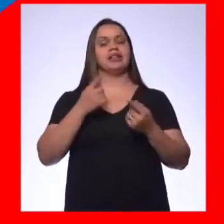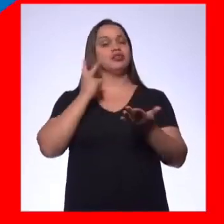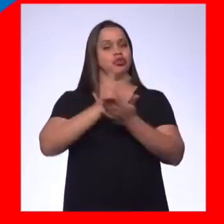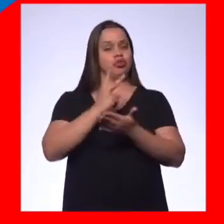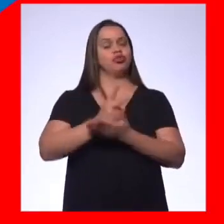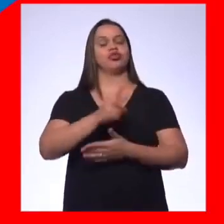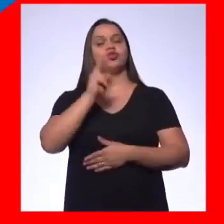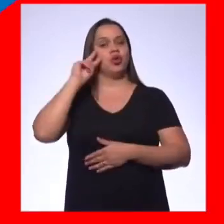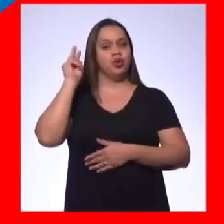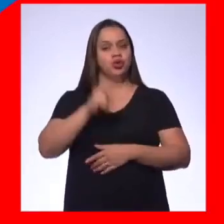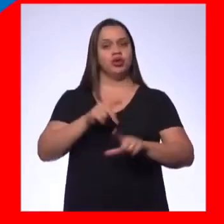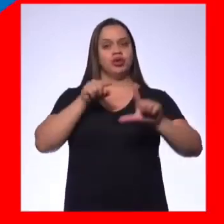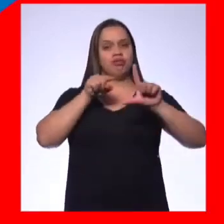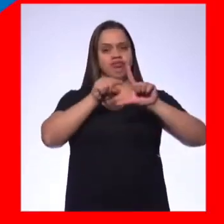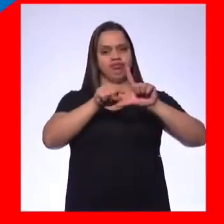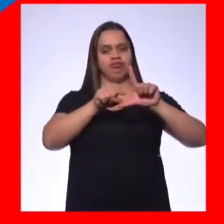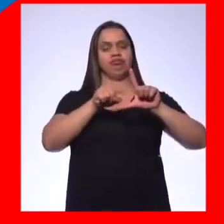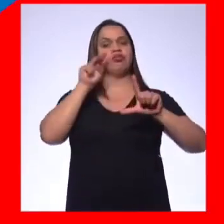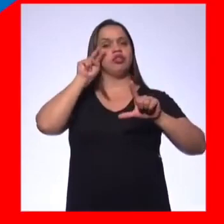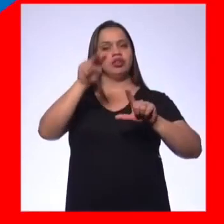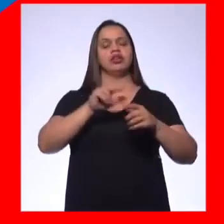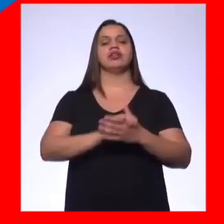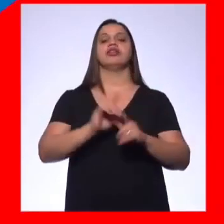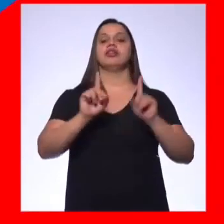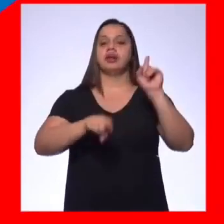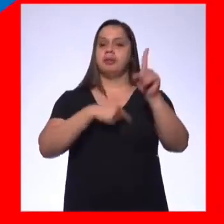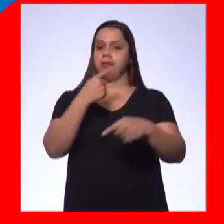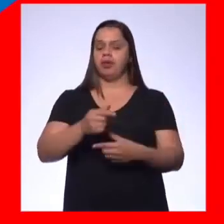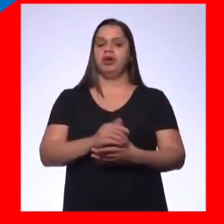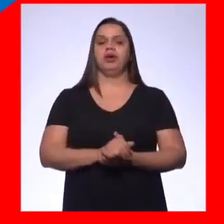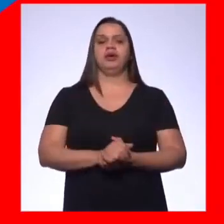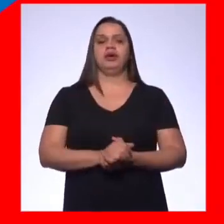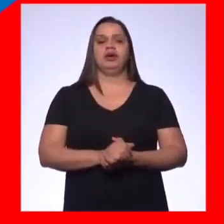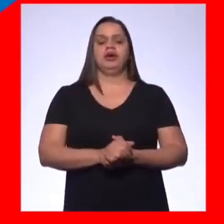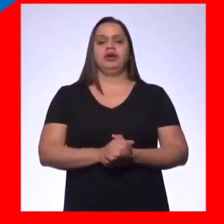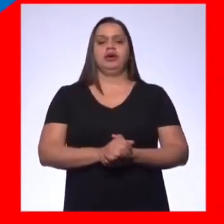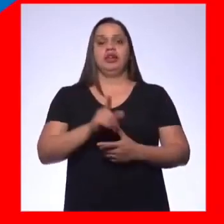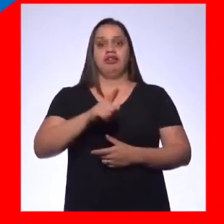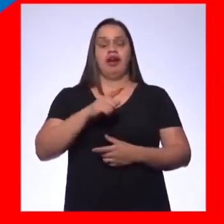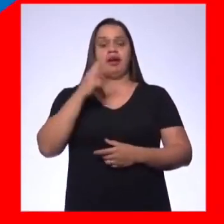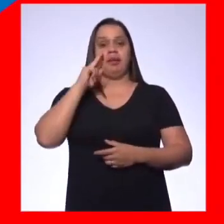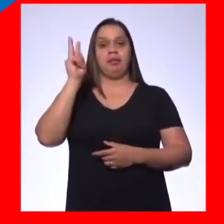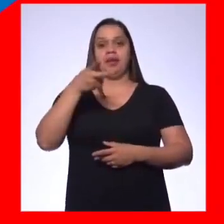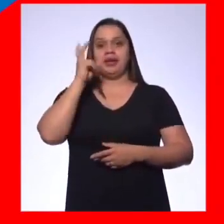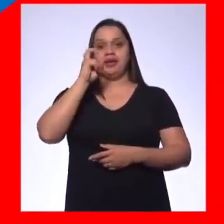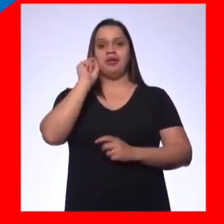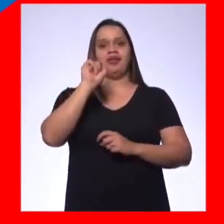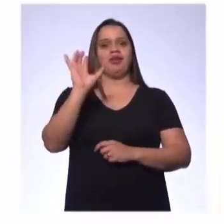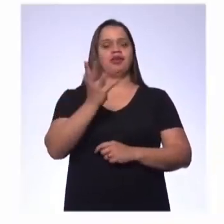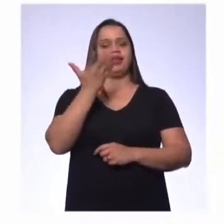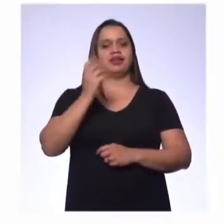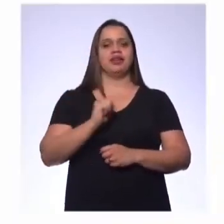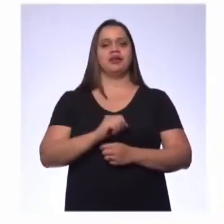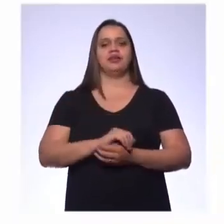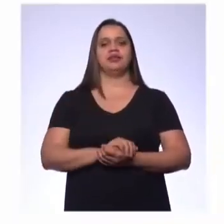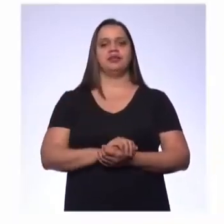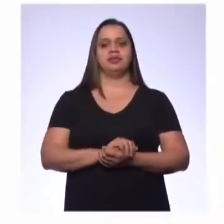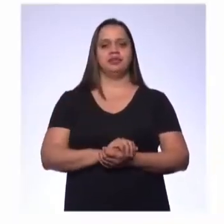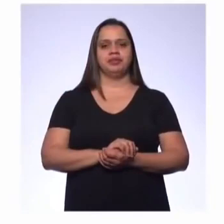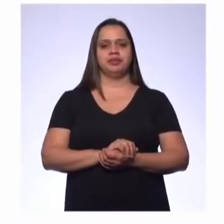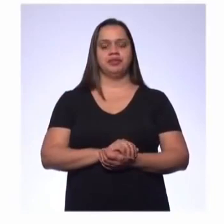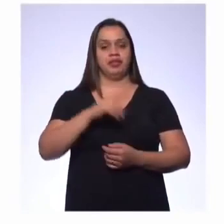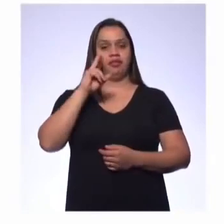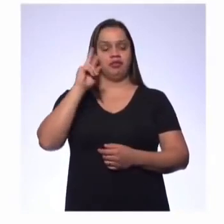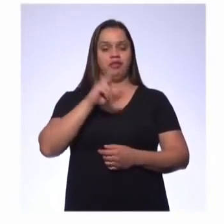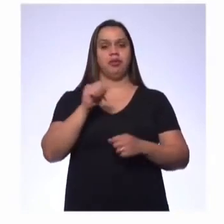aí olhando para o meio da tela. Daqui a pouquinho você vai ter uma impressão legal. Pode virar.